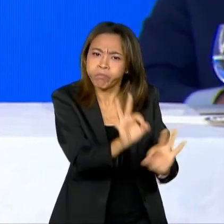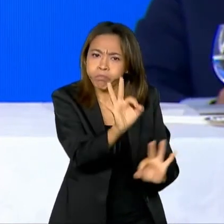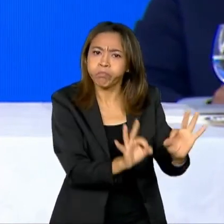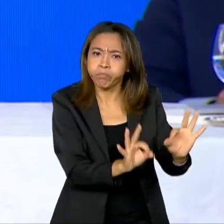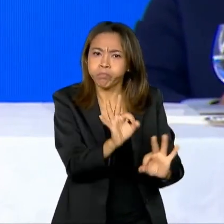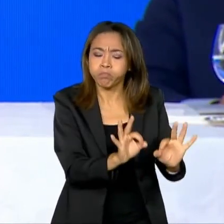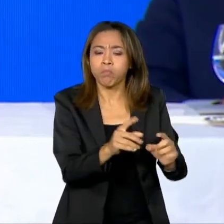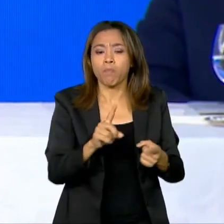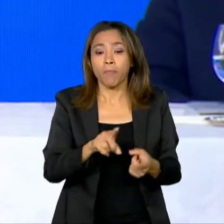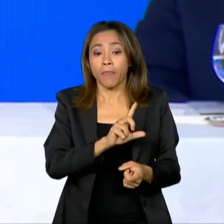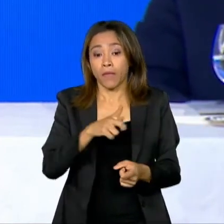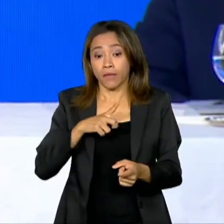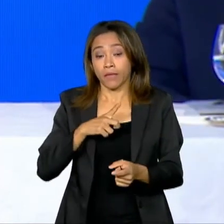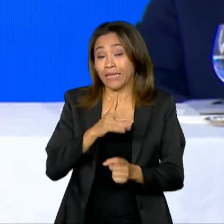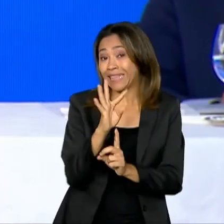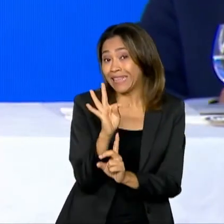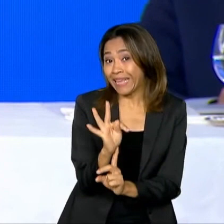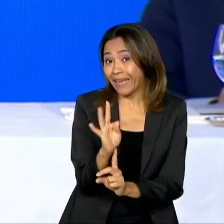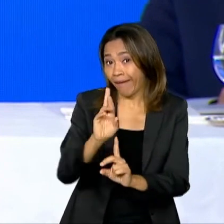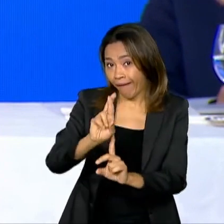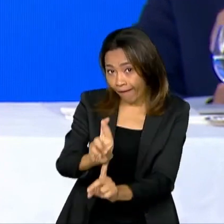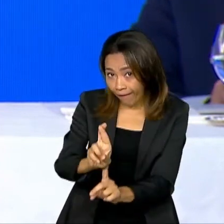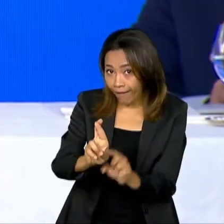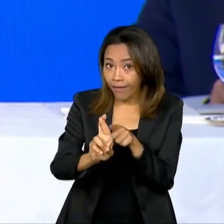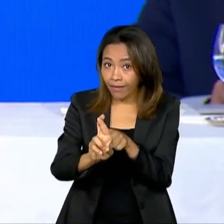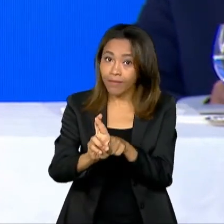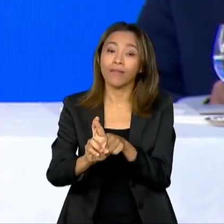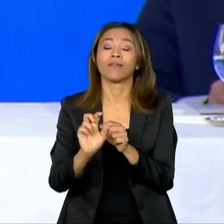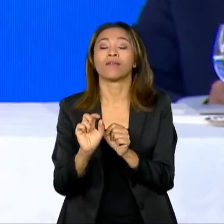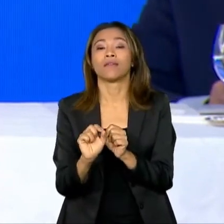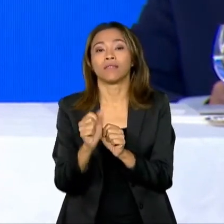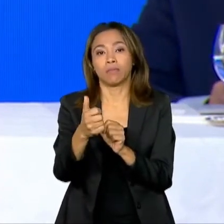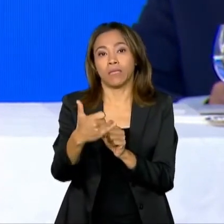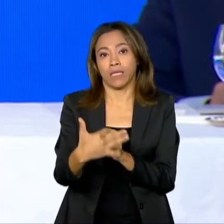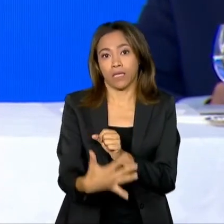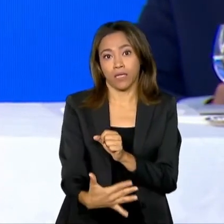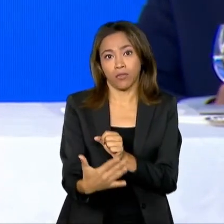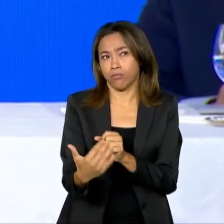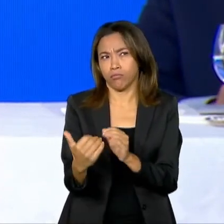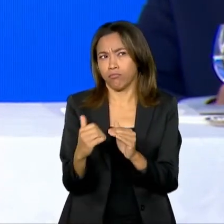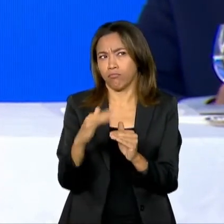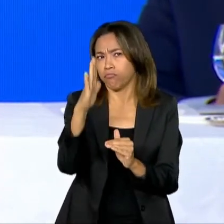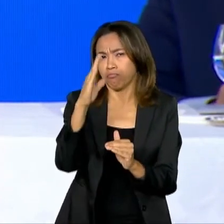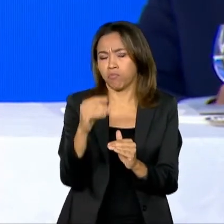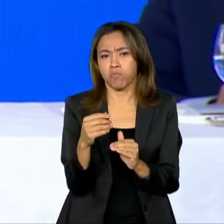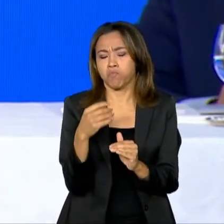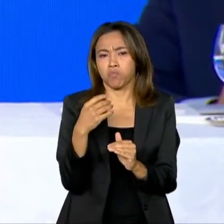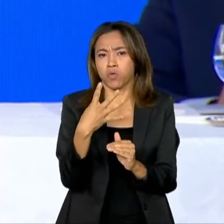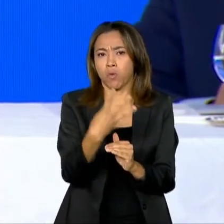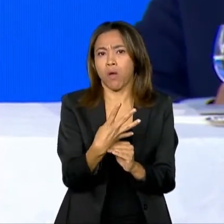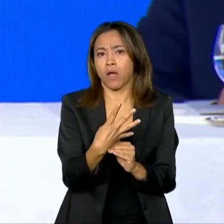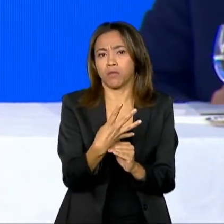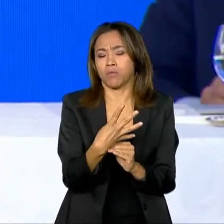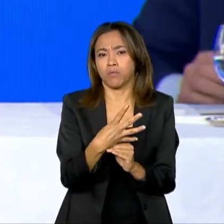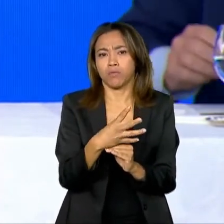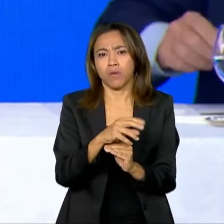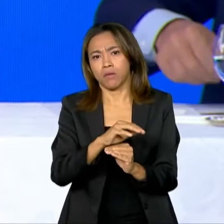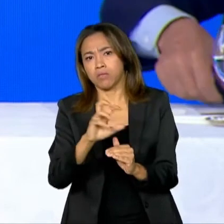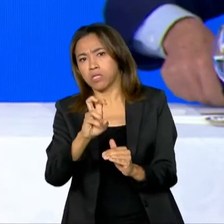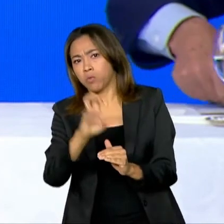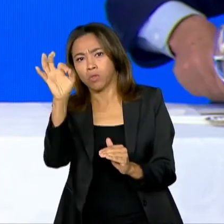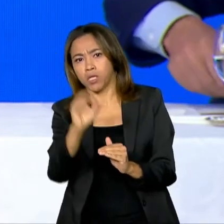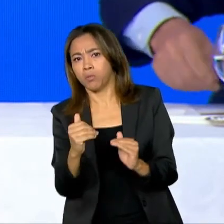TR, então TR não passa de 4, 5% ao ano, é TR, e é